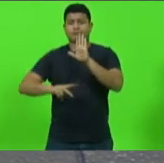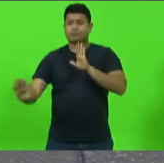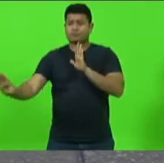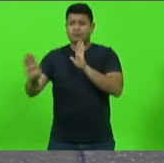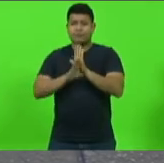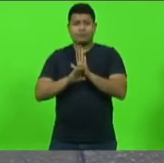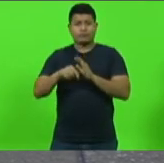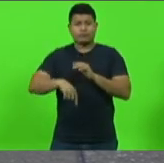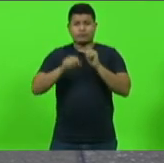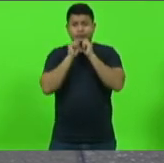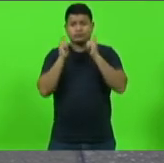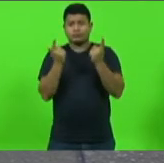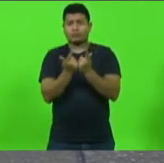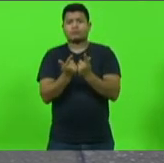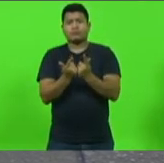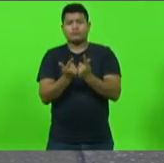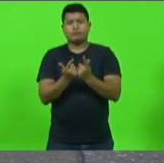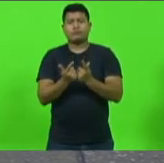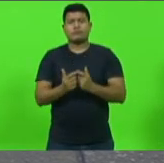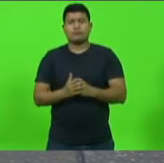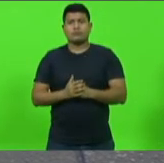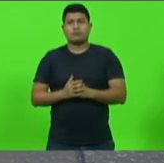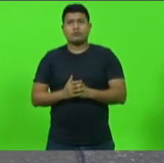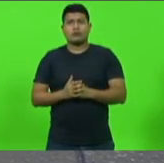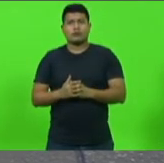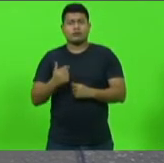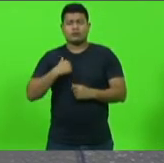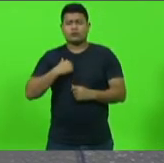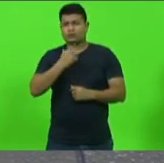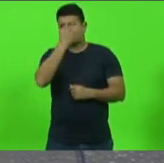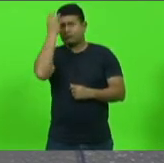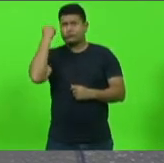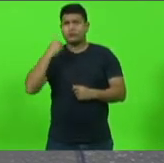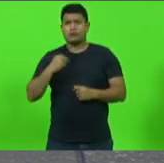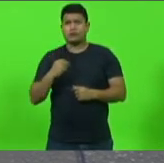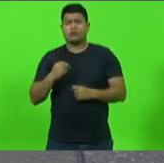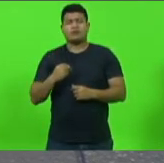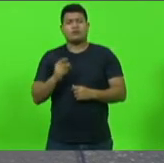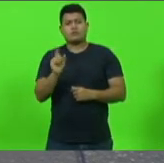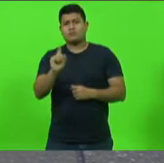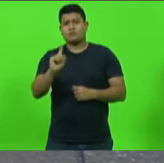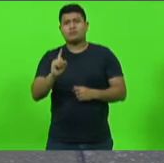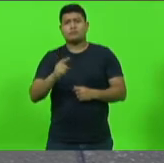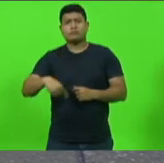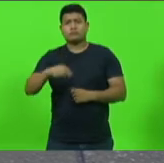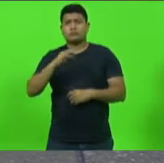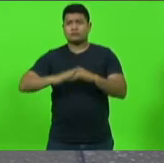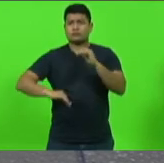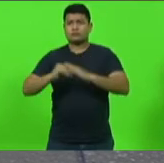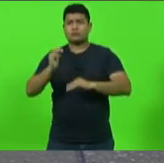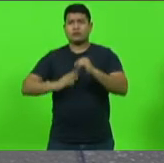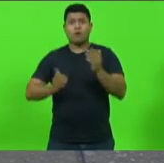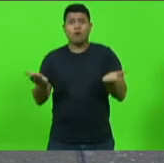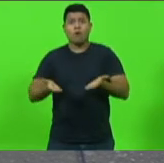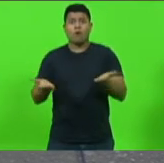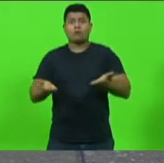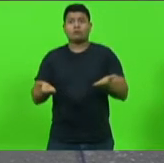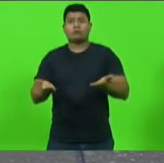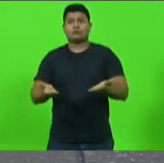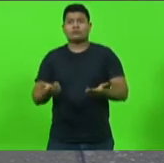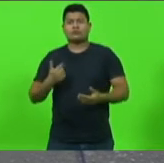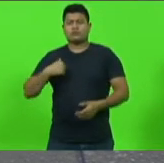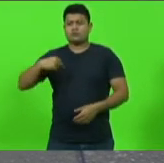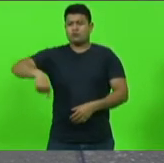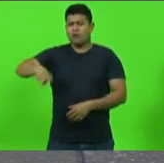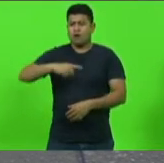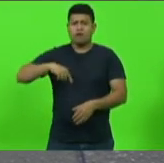para a Assembleia. Não posso esquecer dos gestos que nós já praticamos. Hoje ninguém aqui está votando